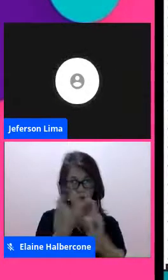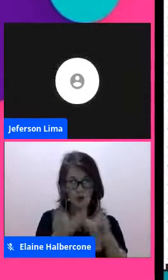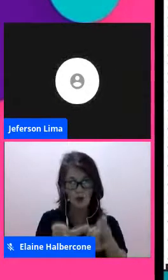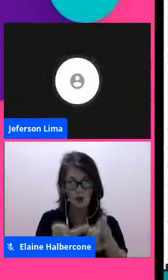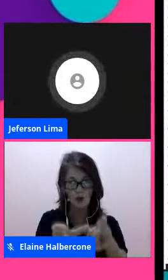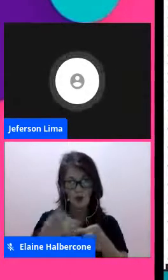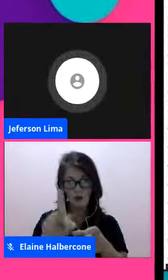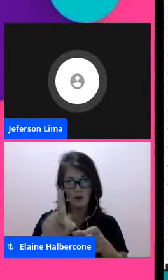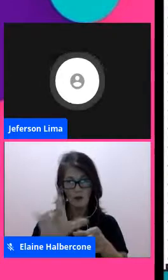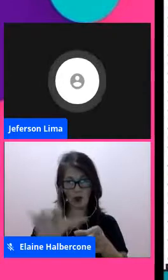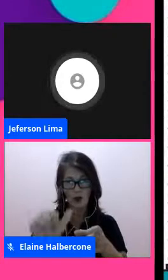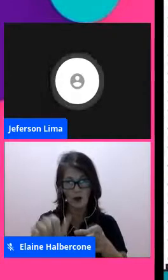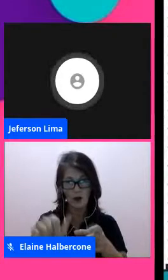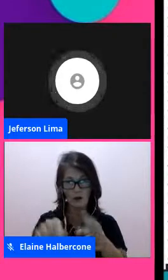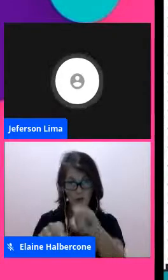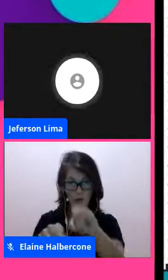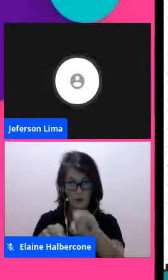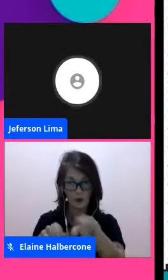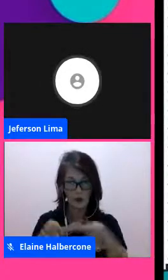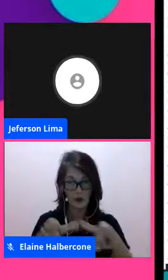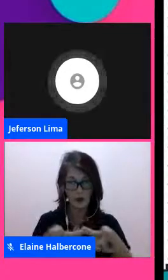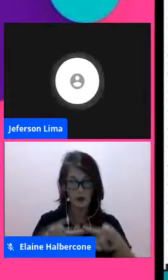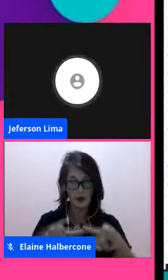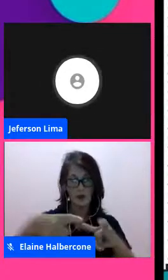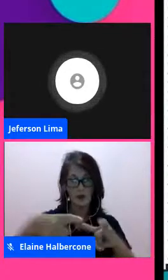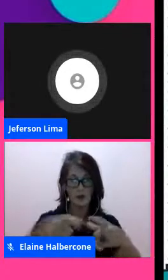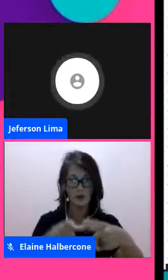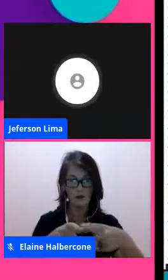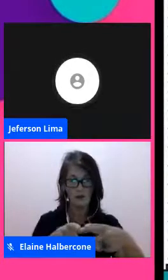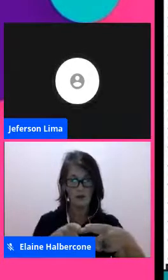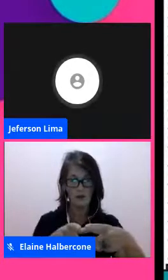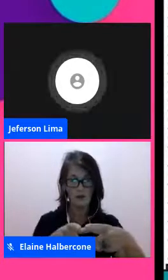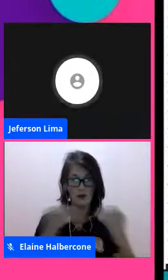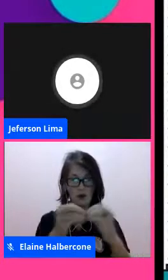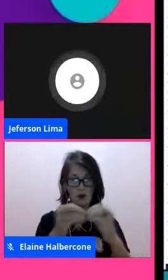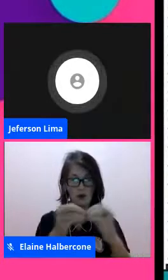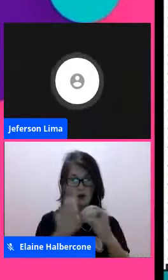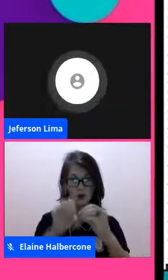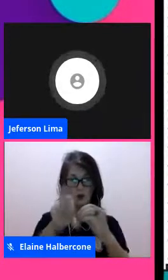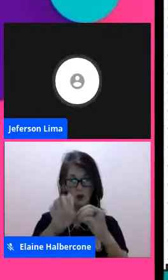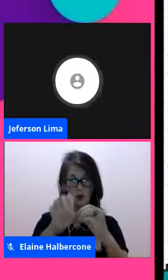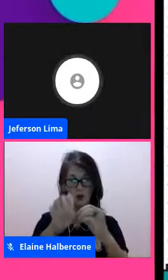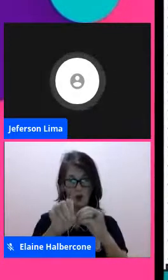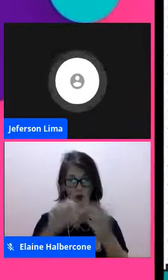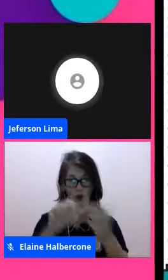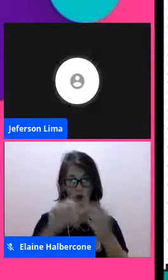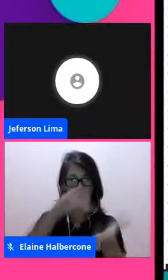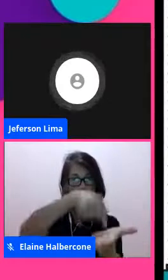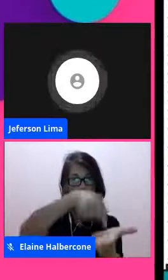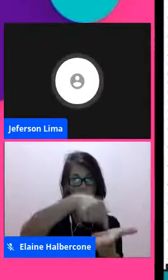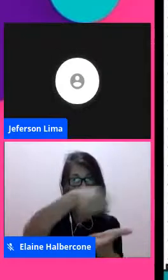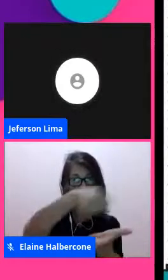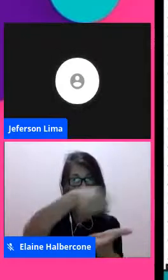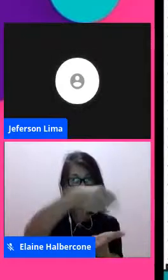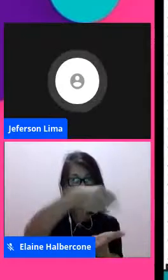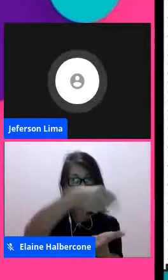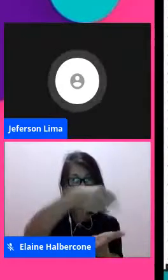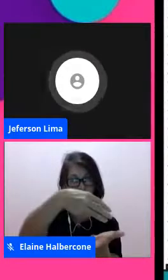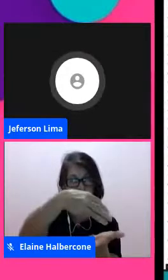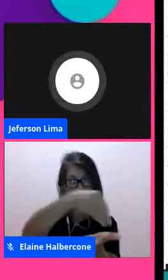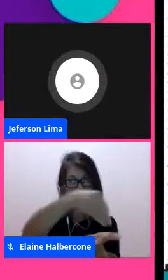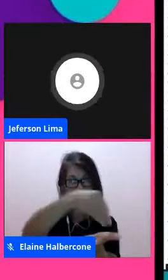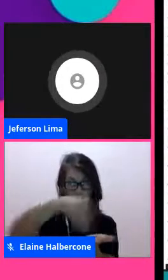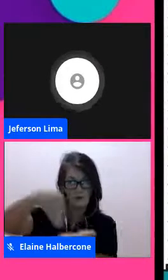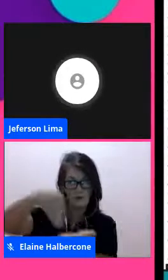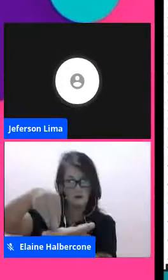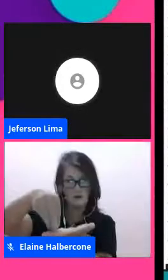engano, nessa daqui eu não sei, mas no Arduino Uno é o pino 13. Eu posso simplesmente passar por ele, por cima dele aqui com o define,